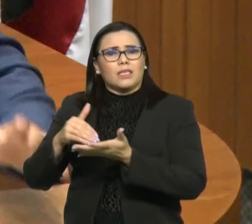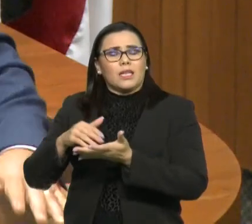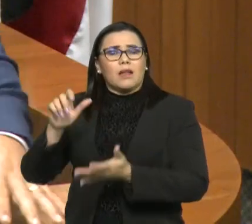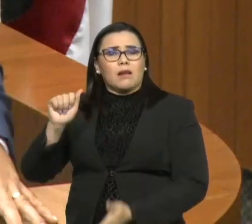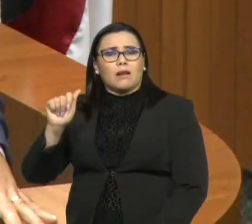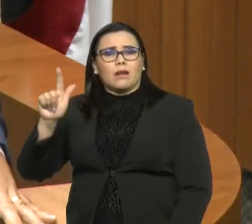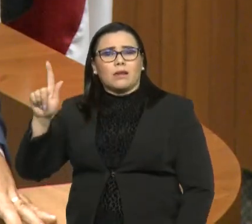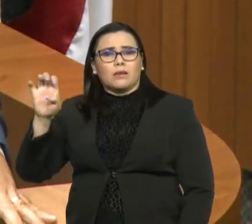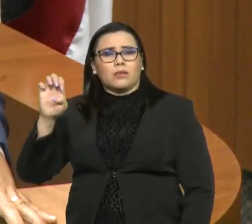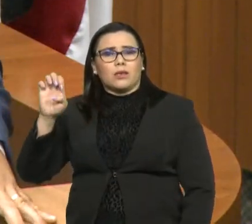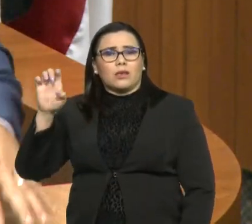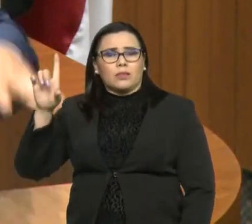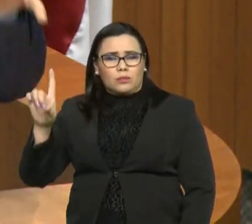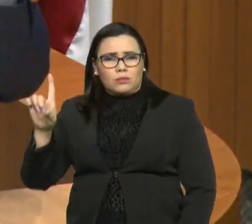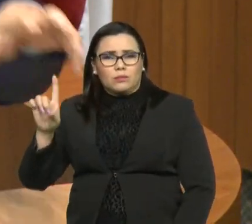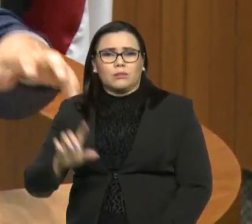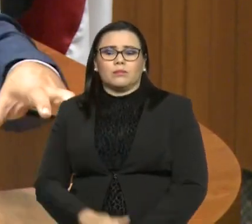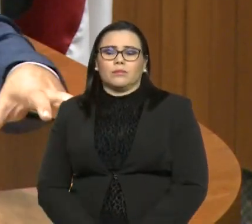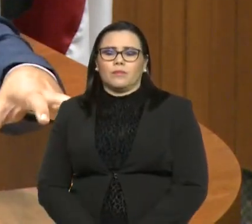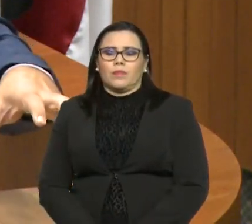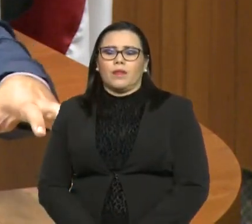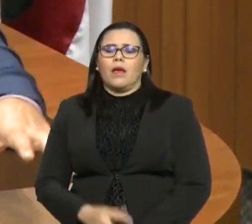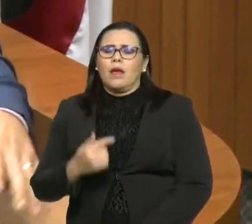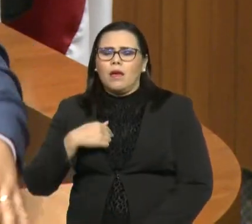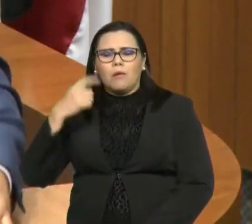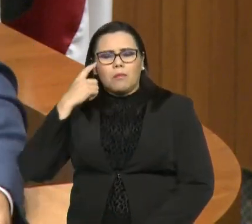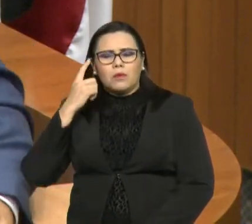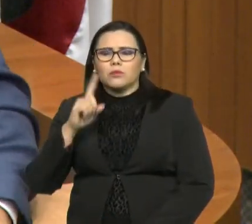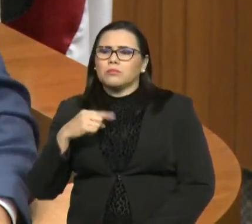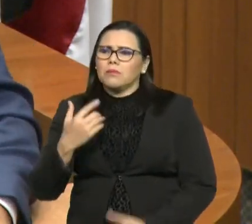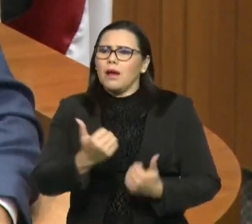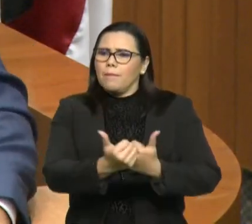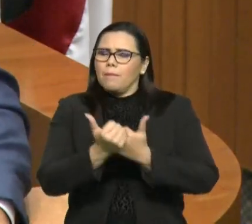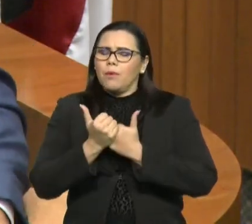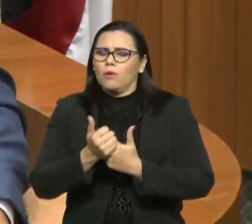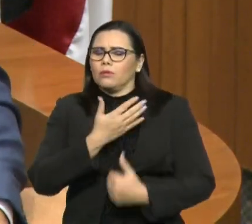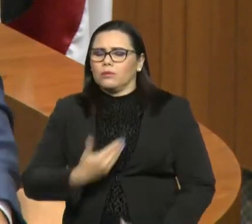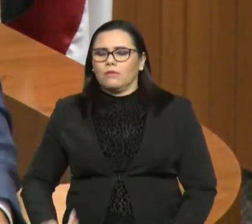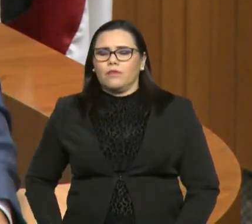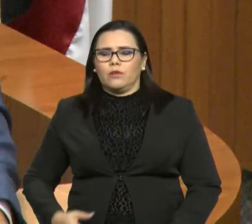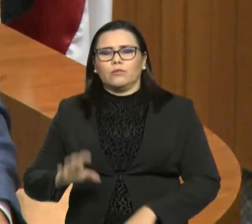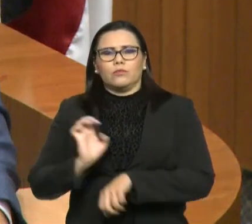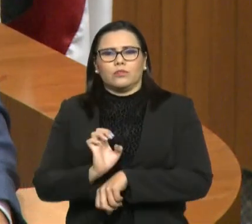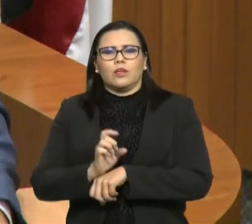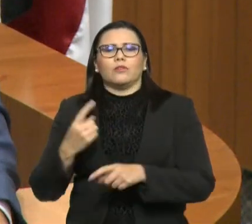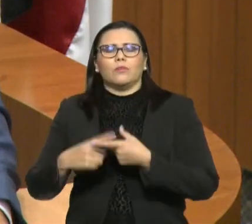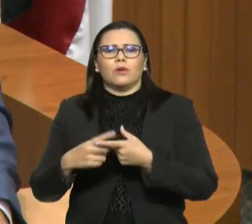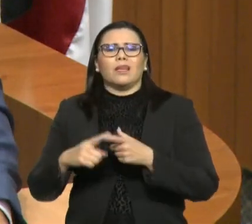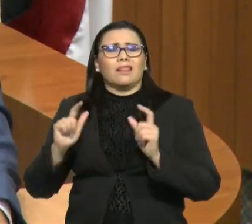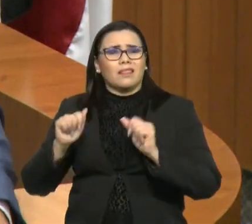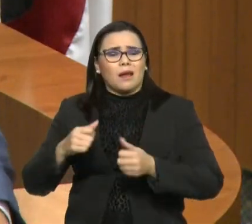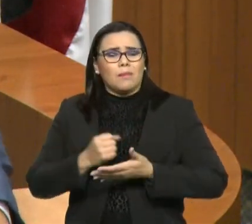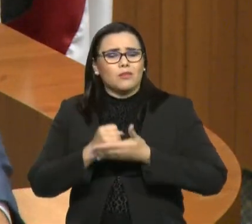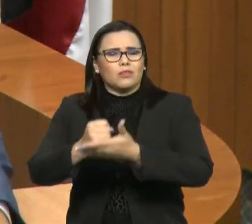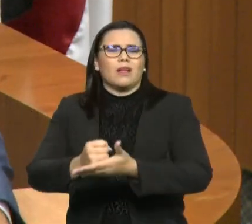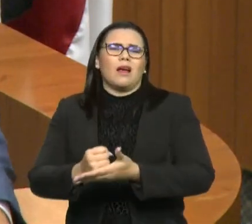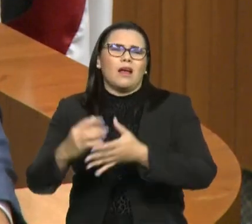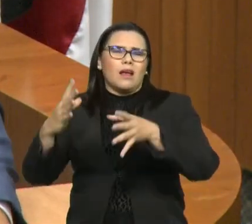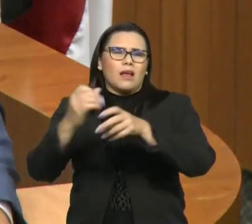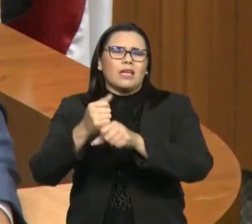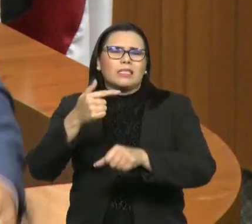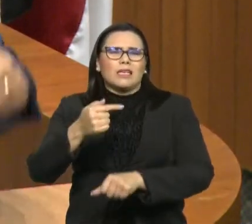teremos o apoio do governo do Estado, porque com isso nós vamos beneficiar 7 milhões de maranhenses, que são a maioria